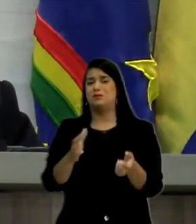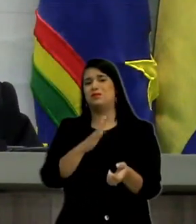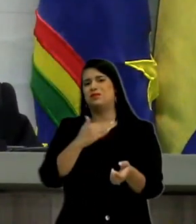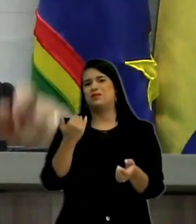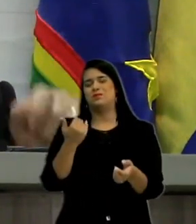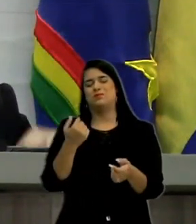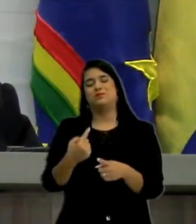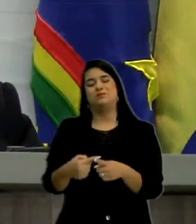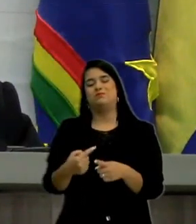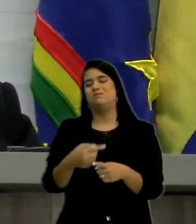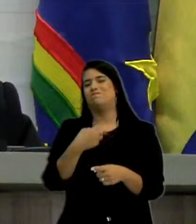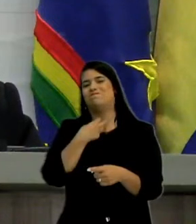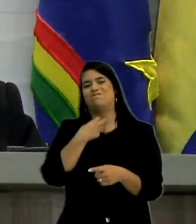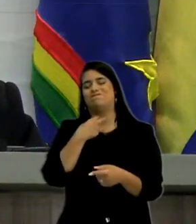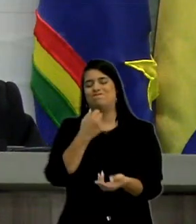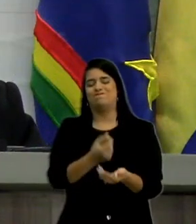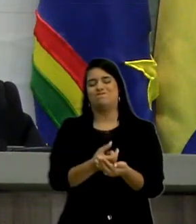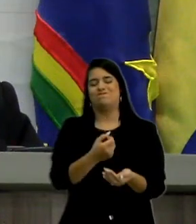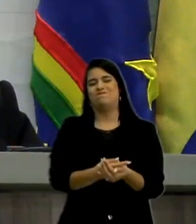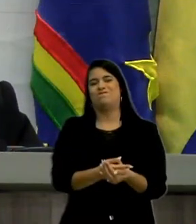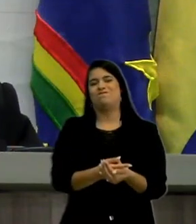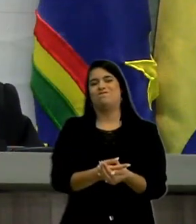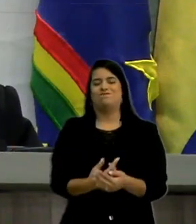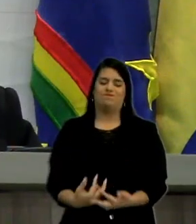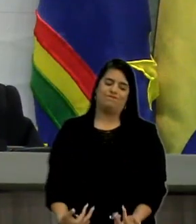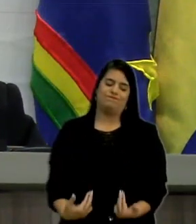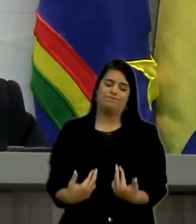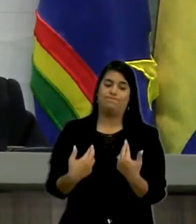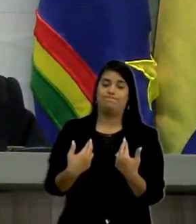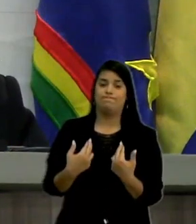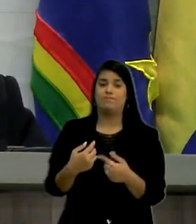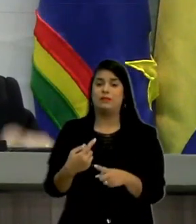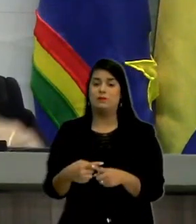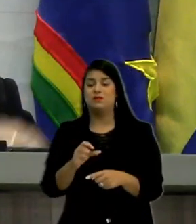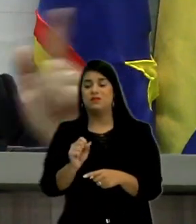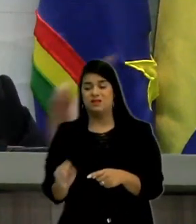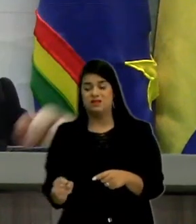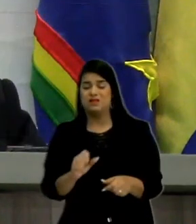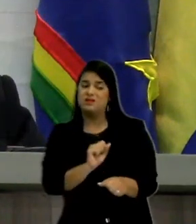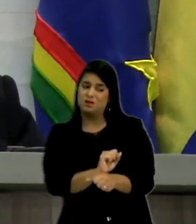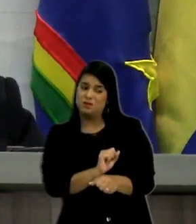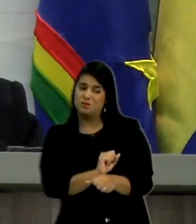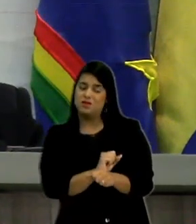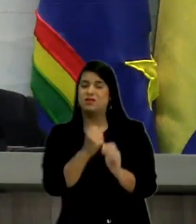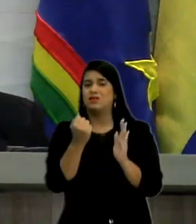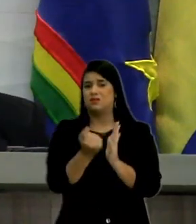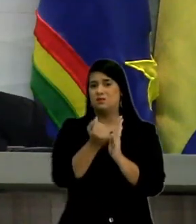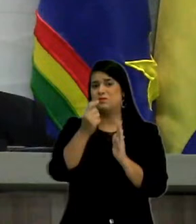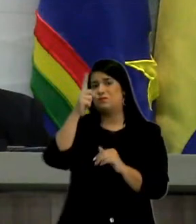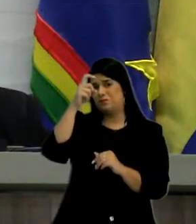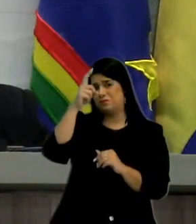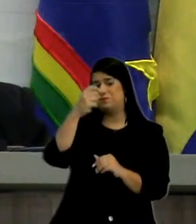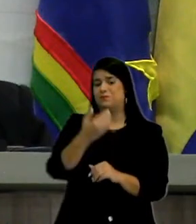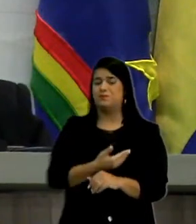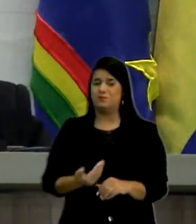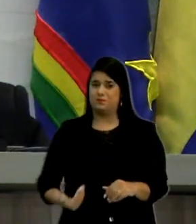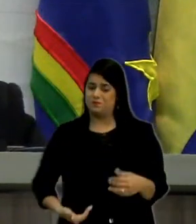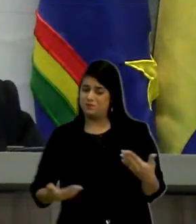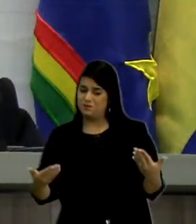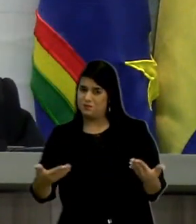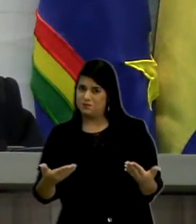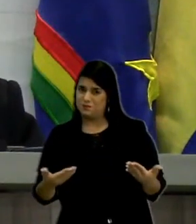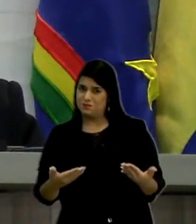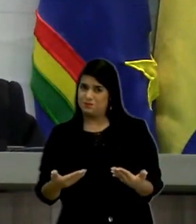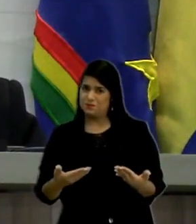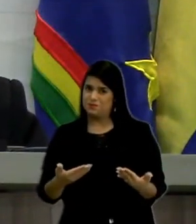uma cirurgia, não pôde pagar? Porque se for esperar por marcação em hospital público hoje, só